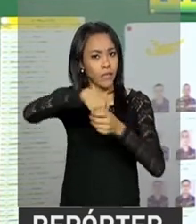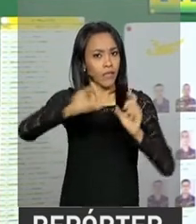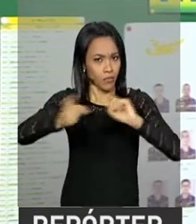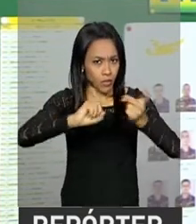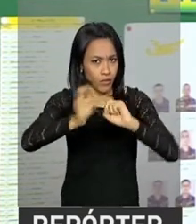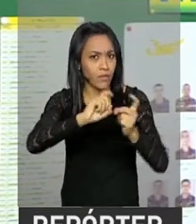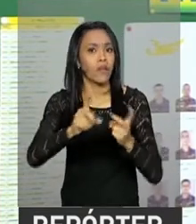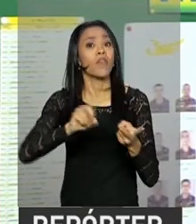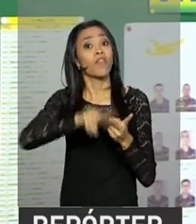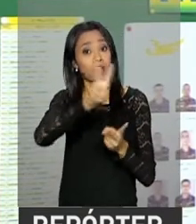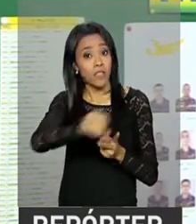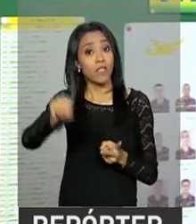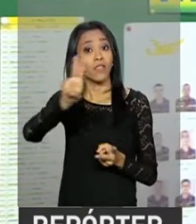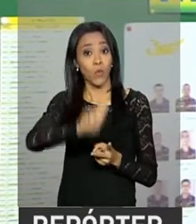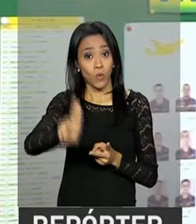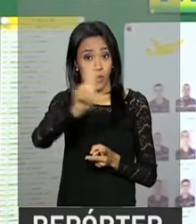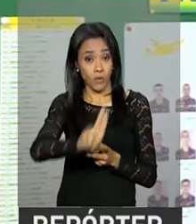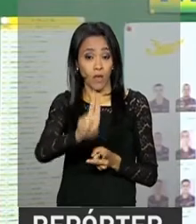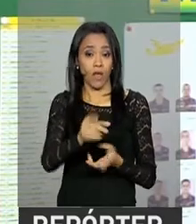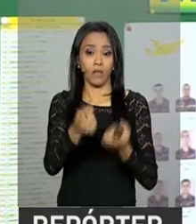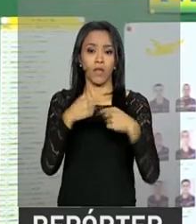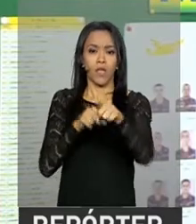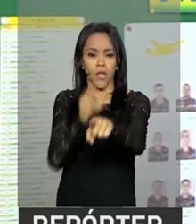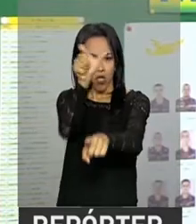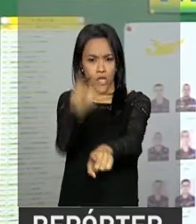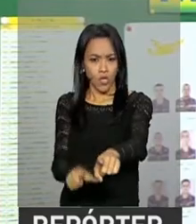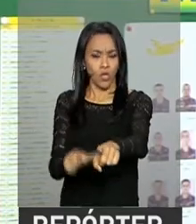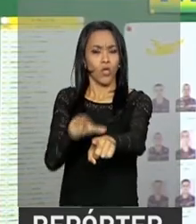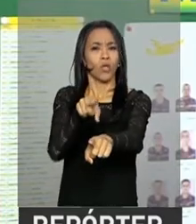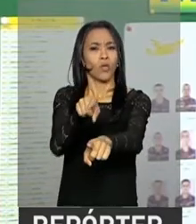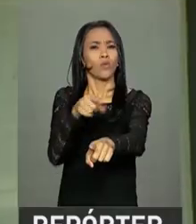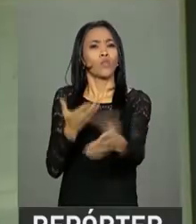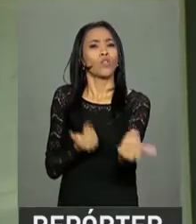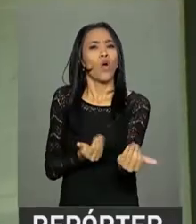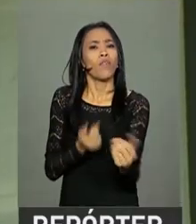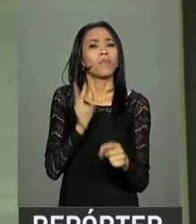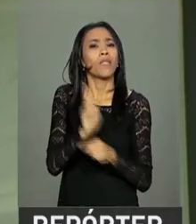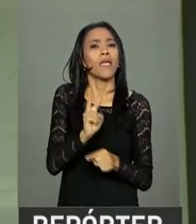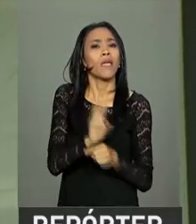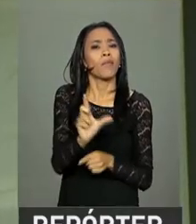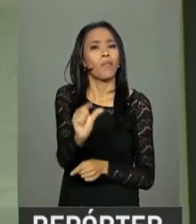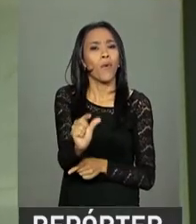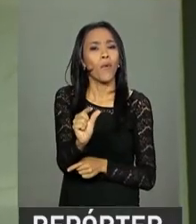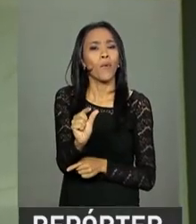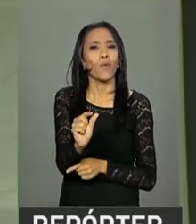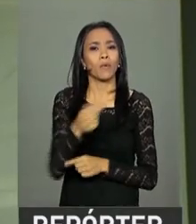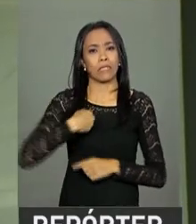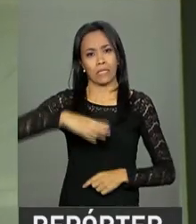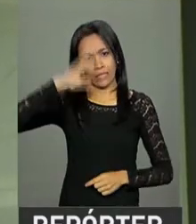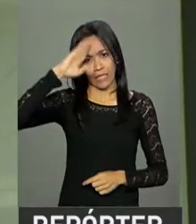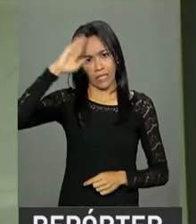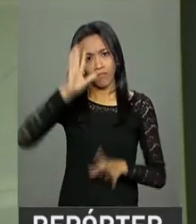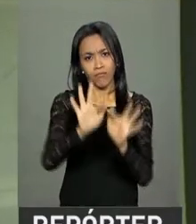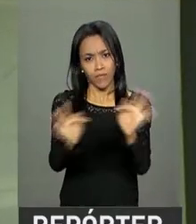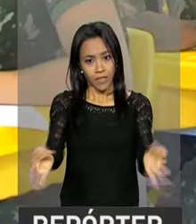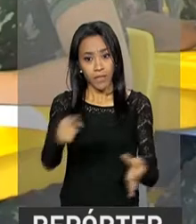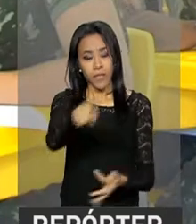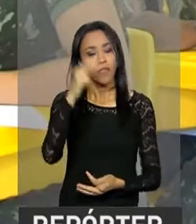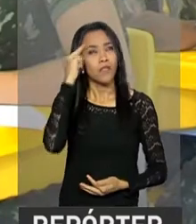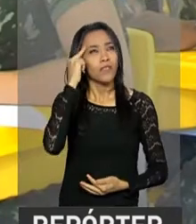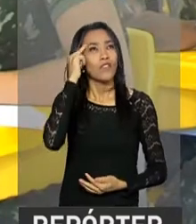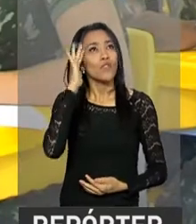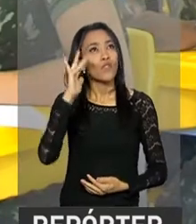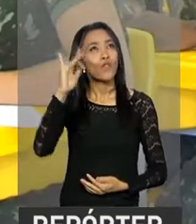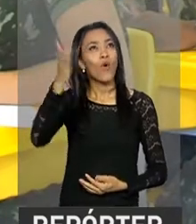uma organização militar. O jovem, que já tinha sido sargento temporário, conta que fazer carreira no Exército sempre foi um sonho.